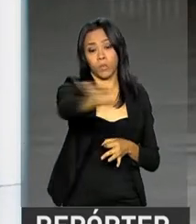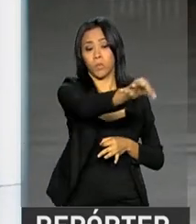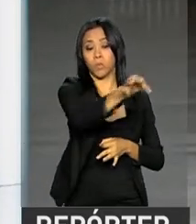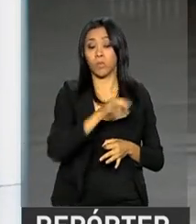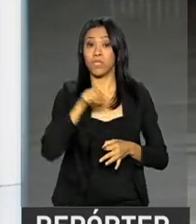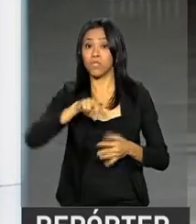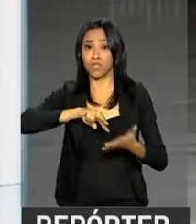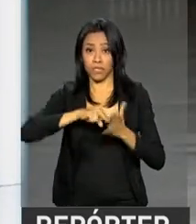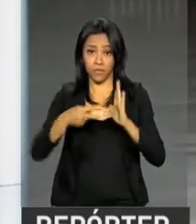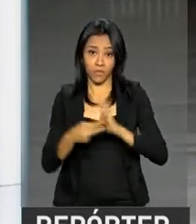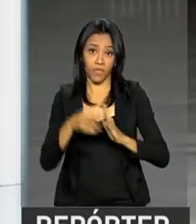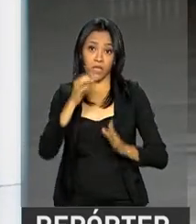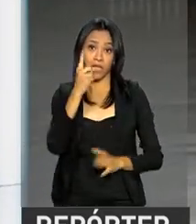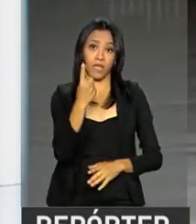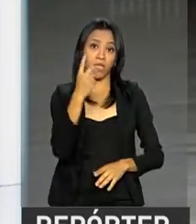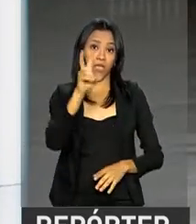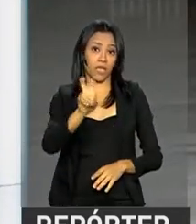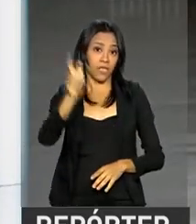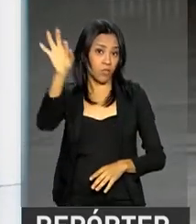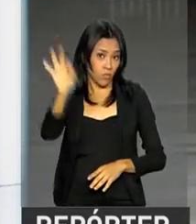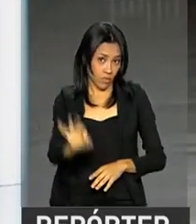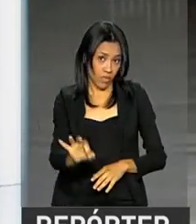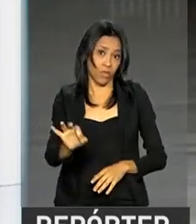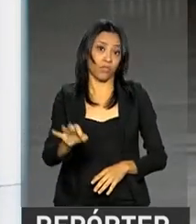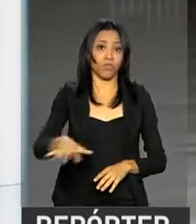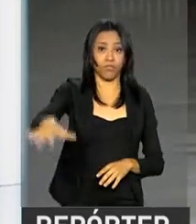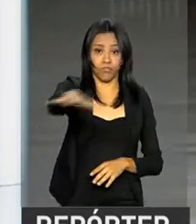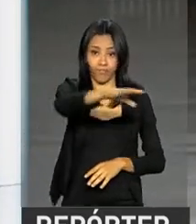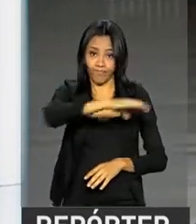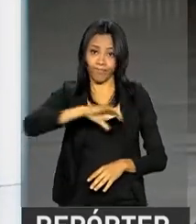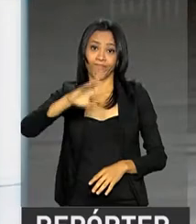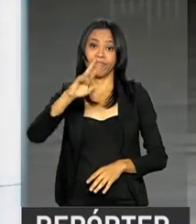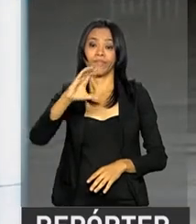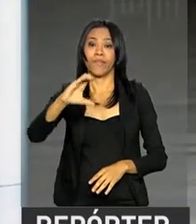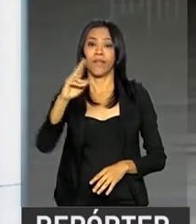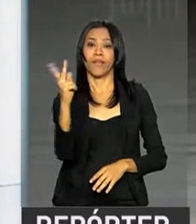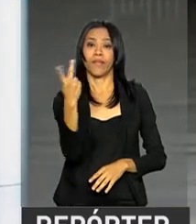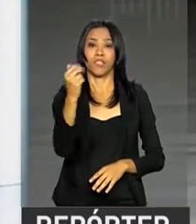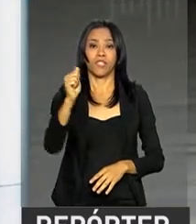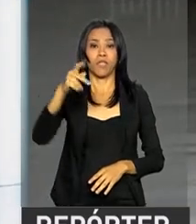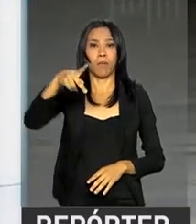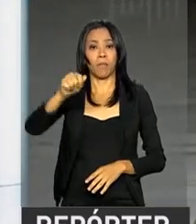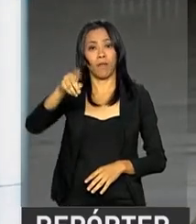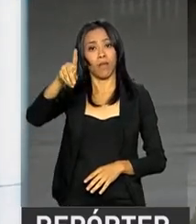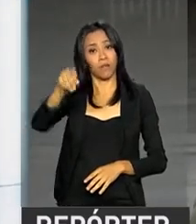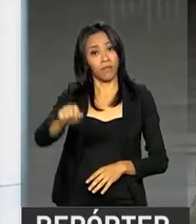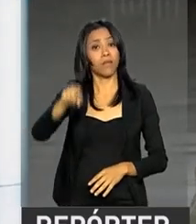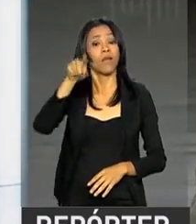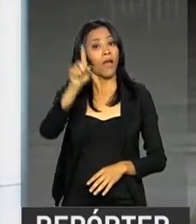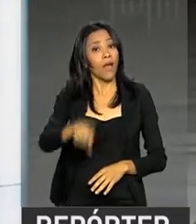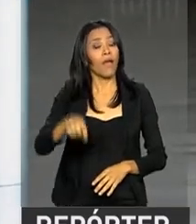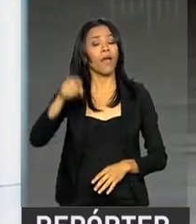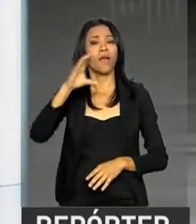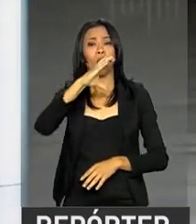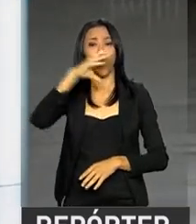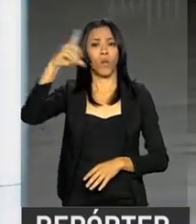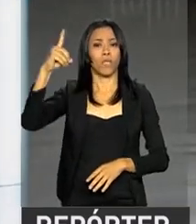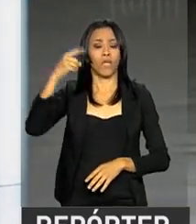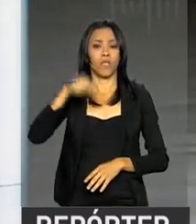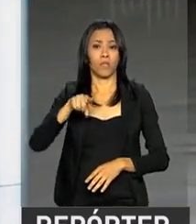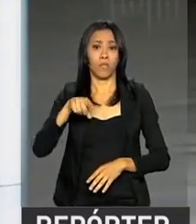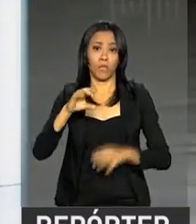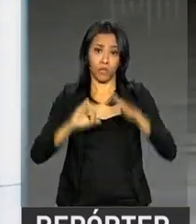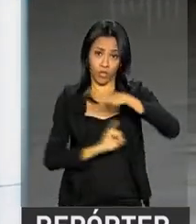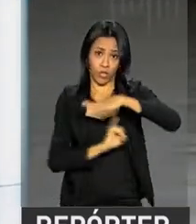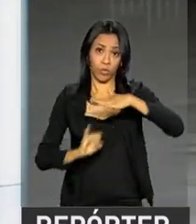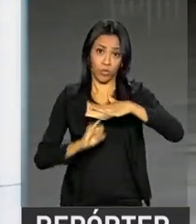do parque da chapada dos veadeiros a operação de combate às chamas é coordenada pelo instituto chico